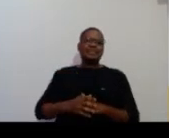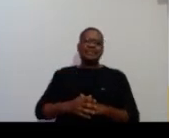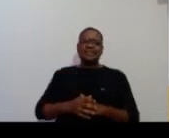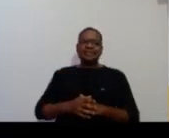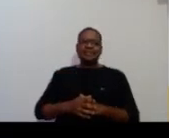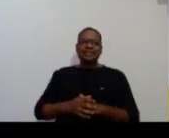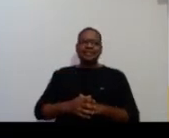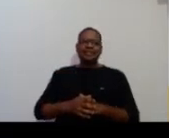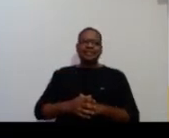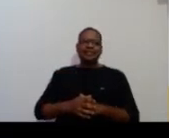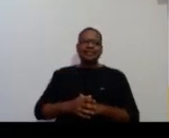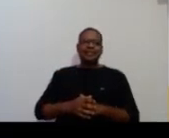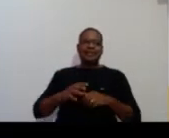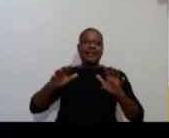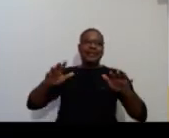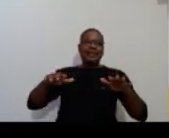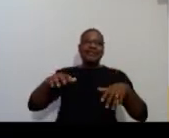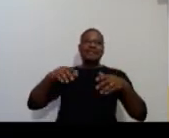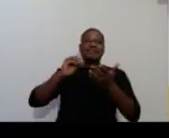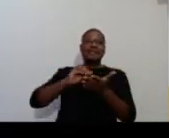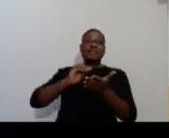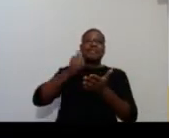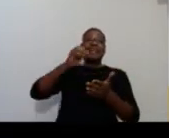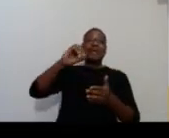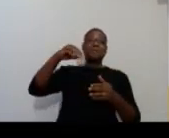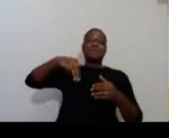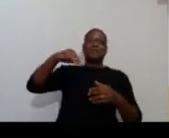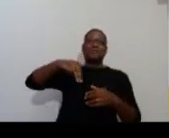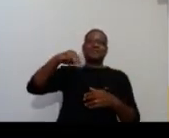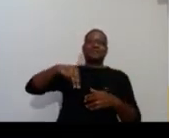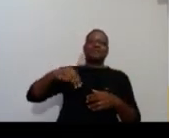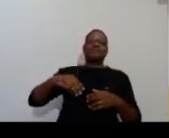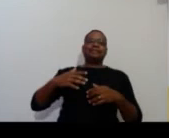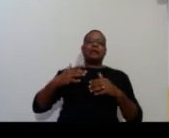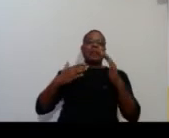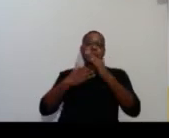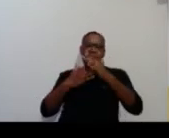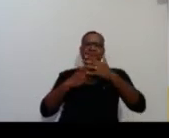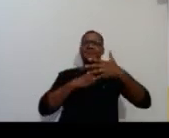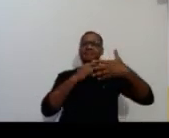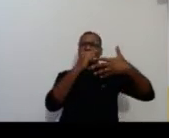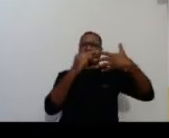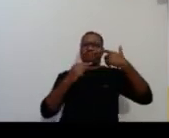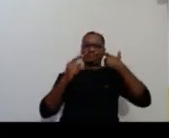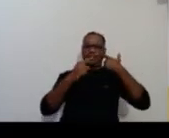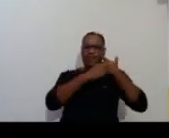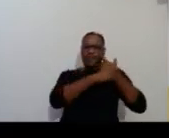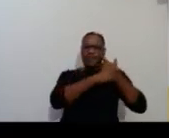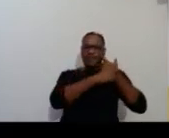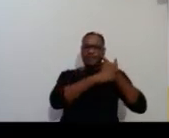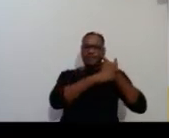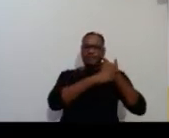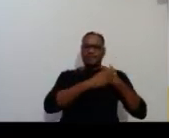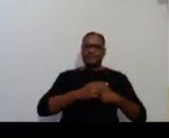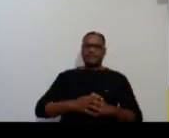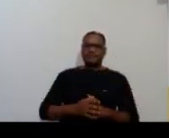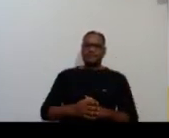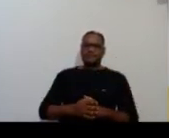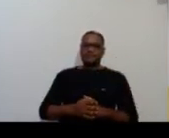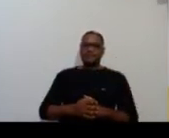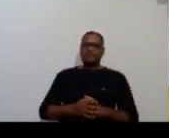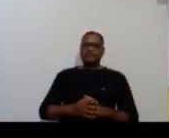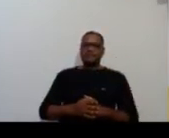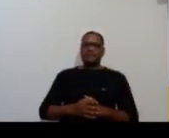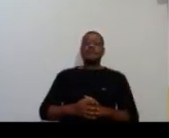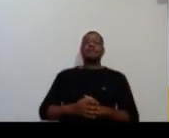Ai, meu Deus, falta 10 minutos, acabou o tempo. Enfim, o limite são esses, certo? A internet não chega para todo mundo, nem todo mundo tem como